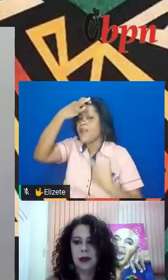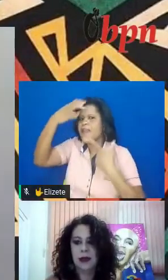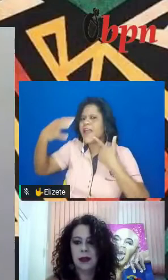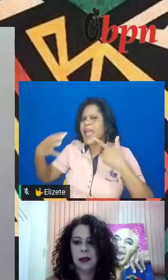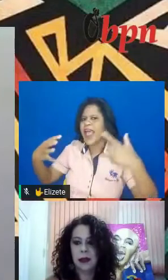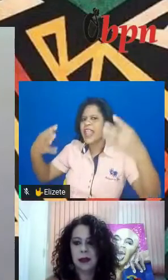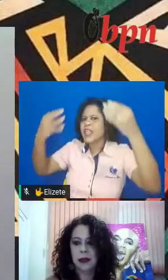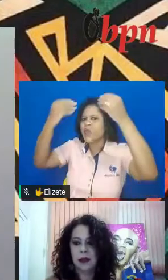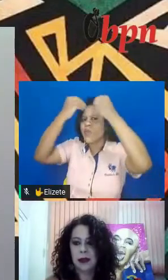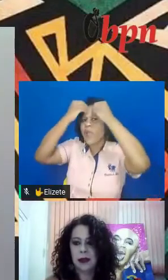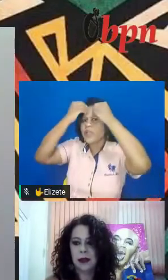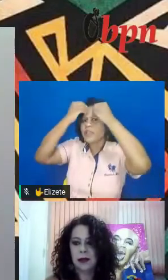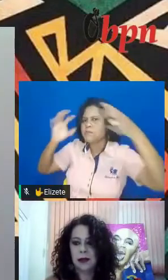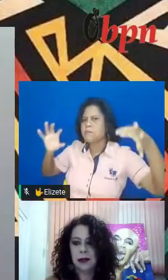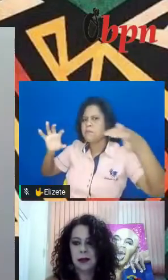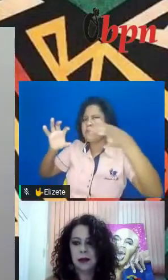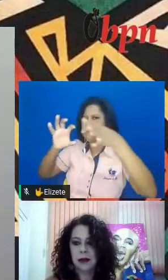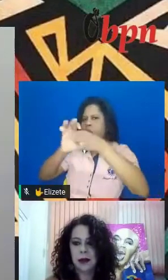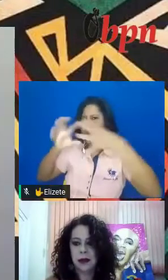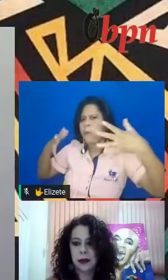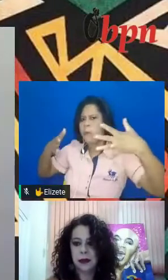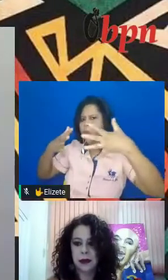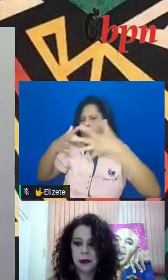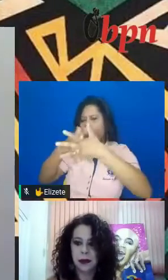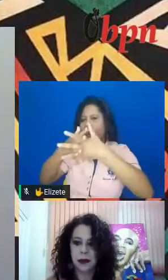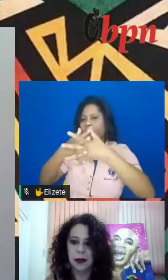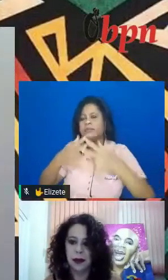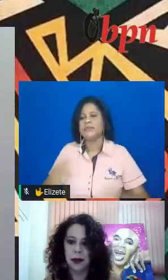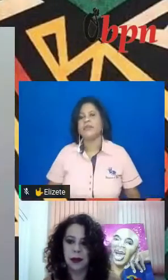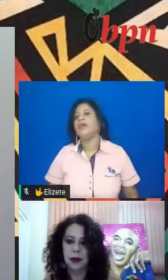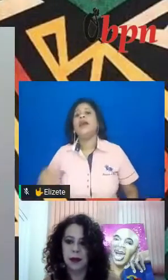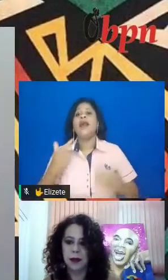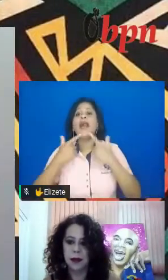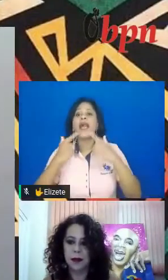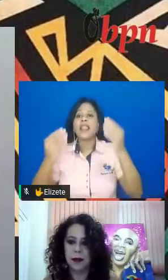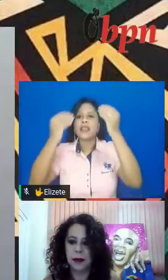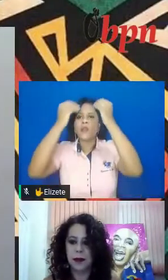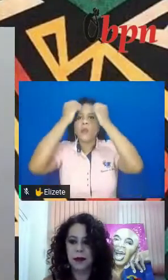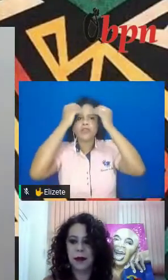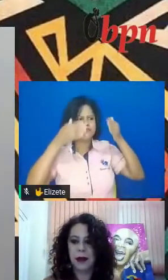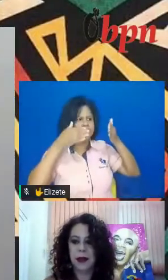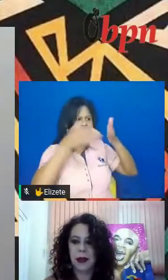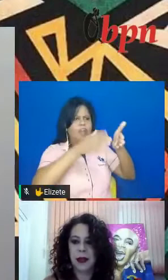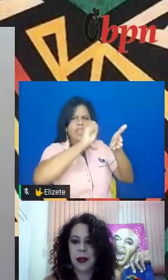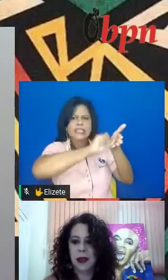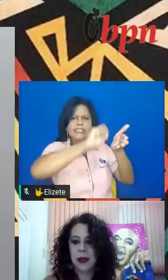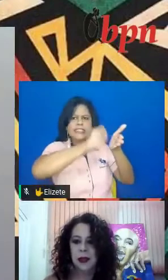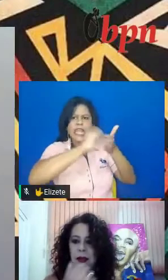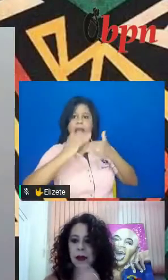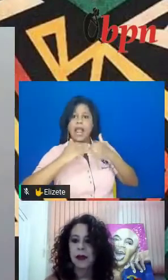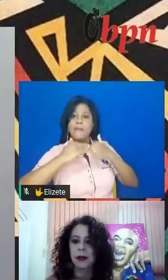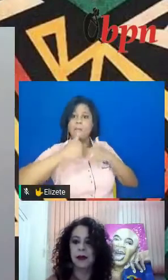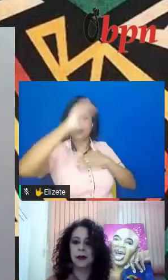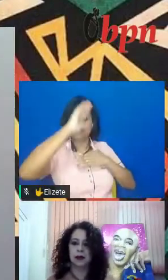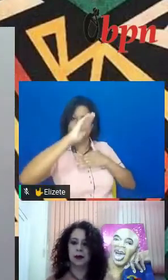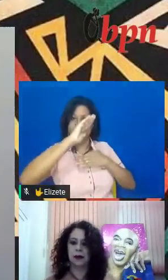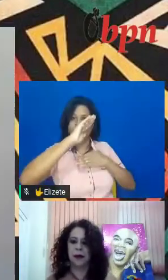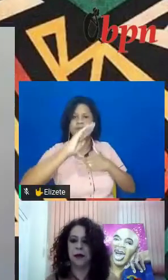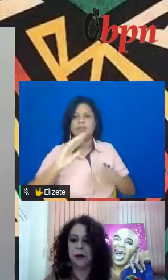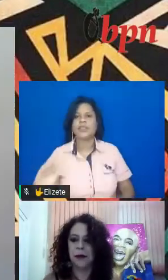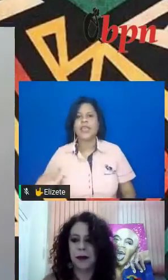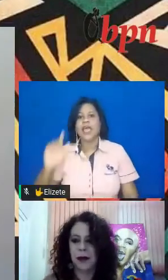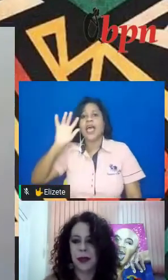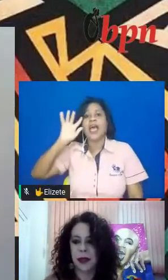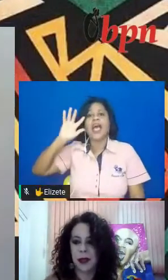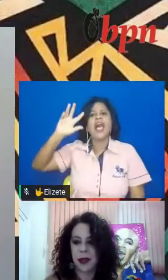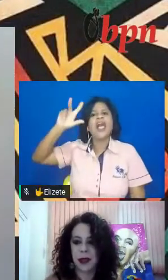pensando na linguagem para além da escrita e da língua falada. Pois em África,